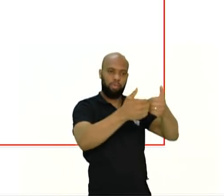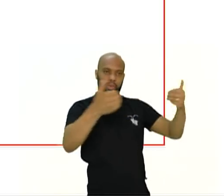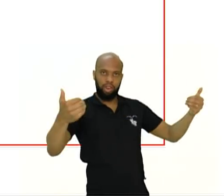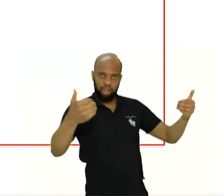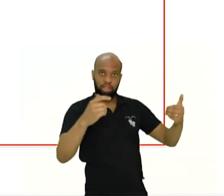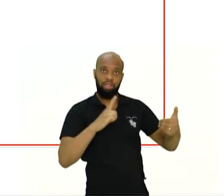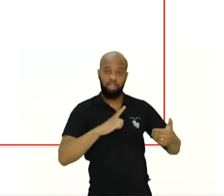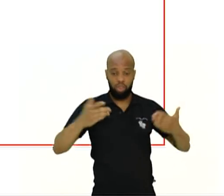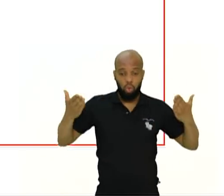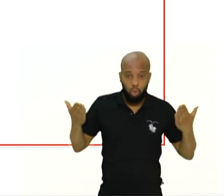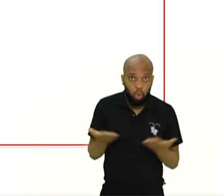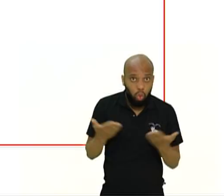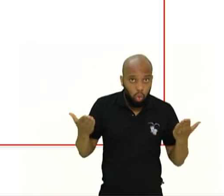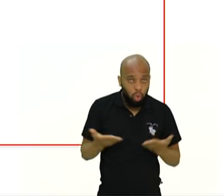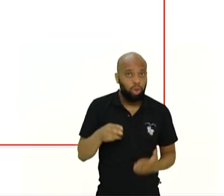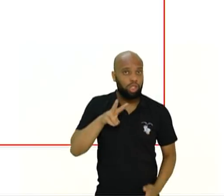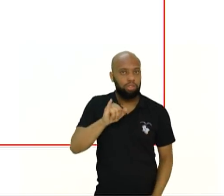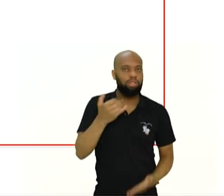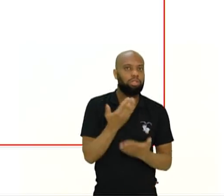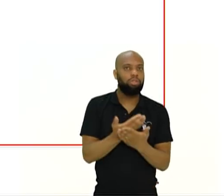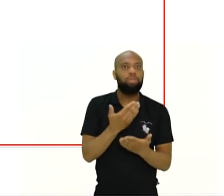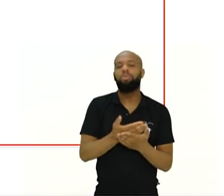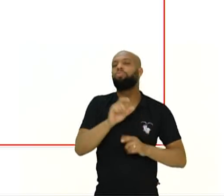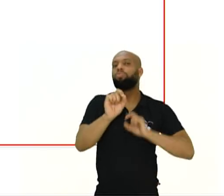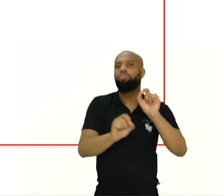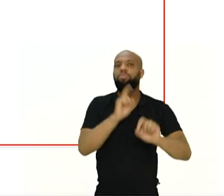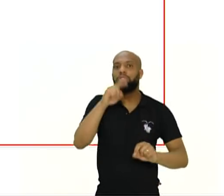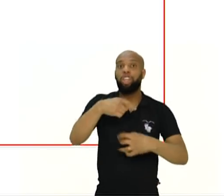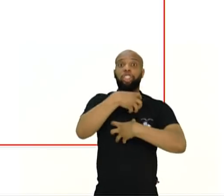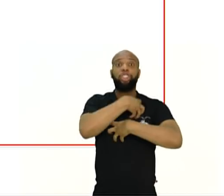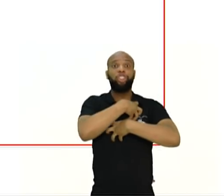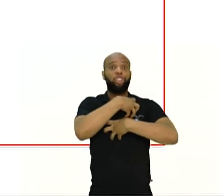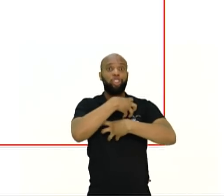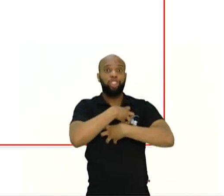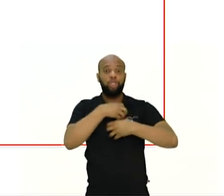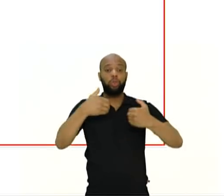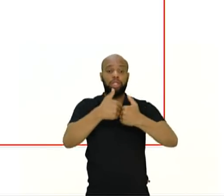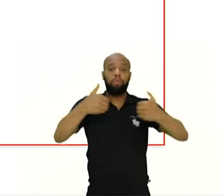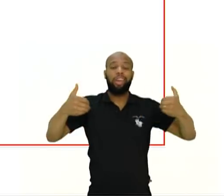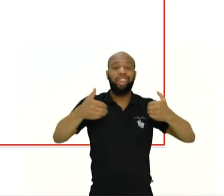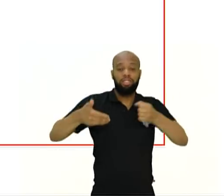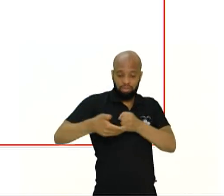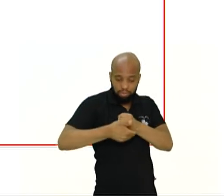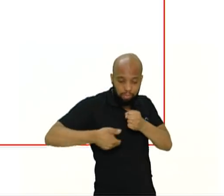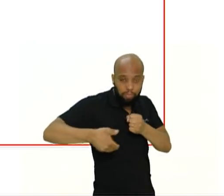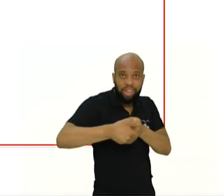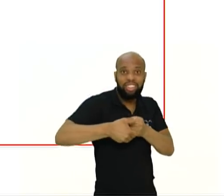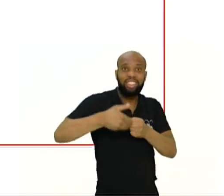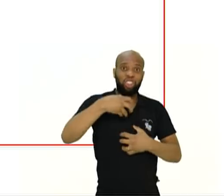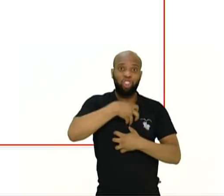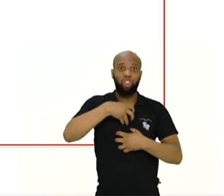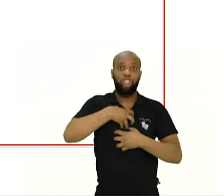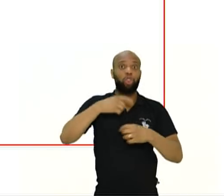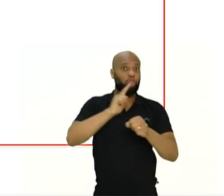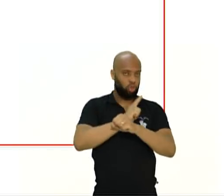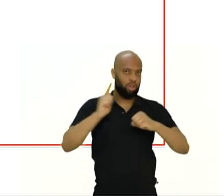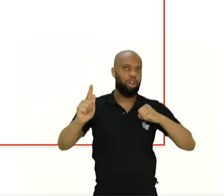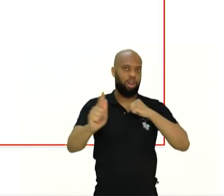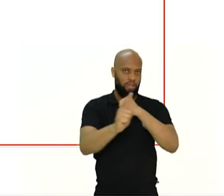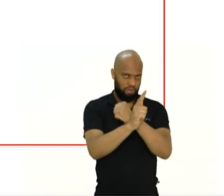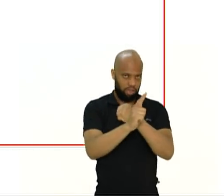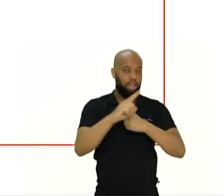E nessa aula nós vamos estar trabalhando com a regionalização baseada nos aspectos geográficos,